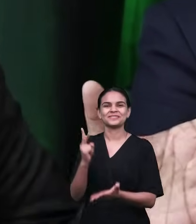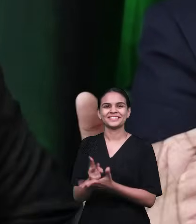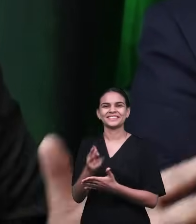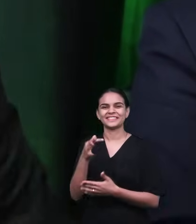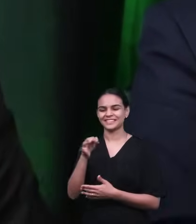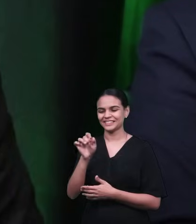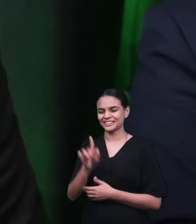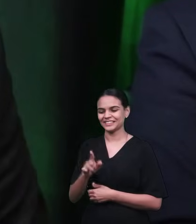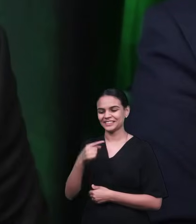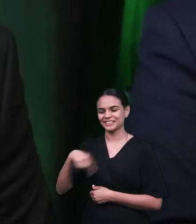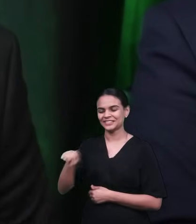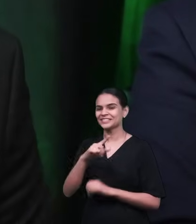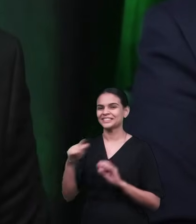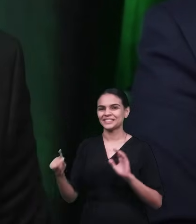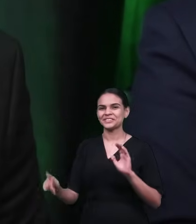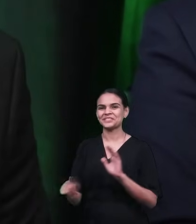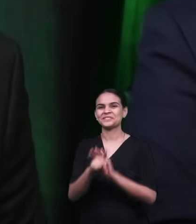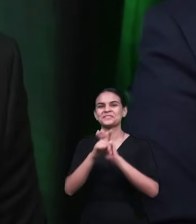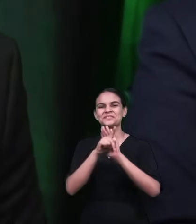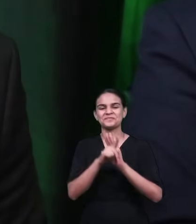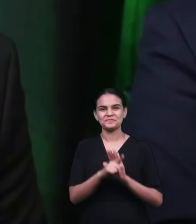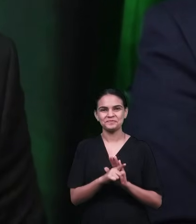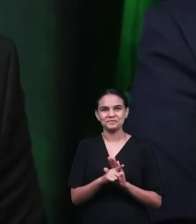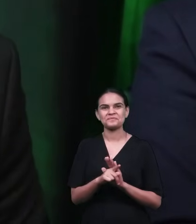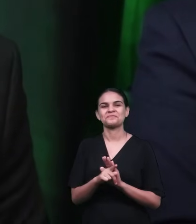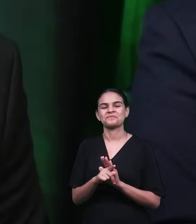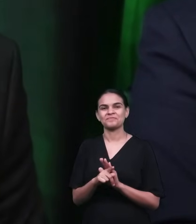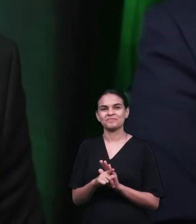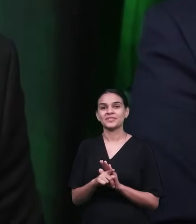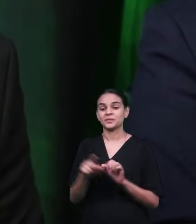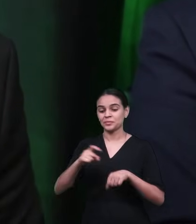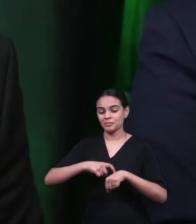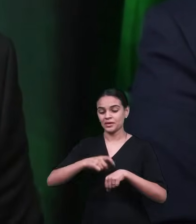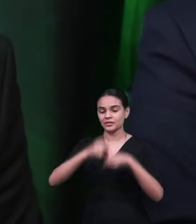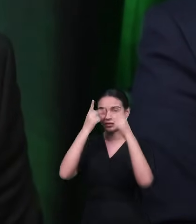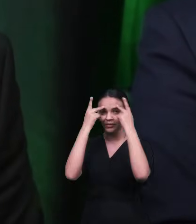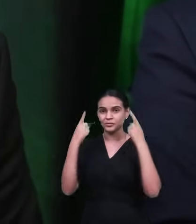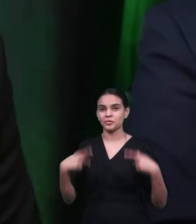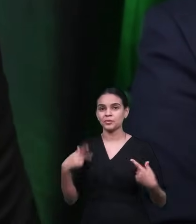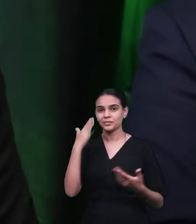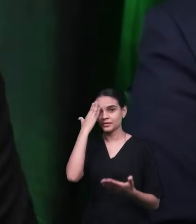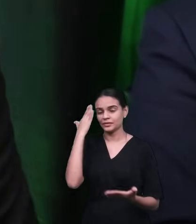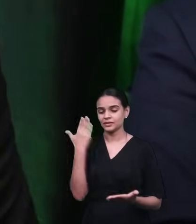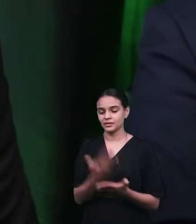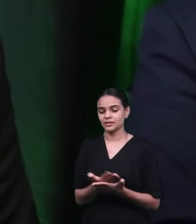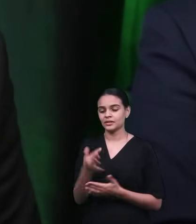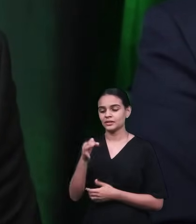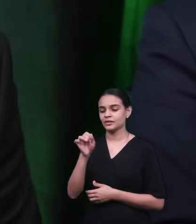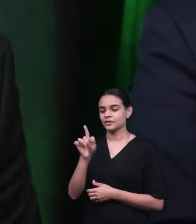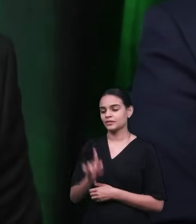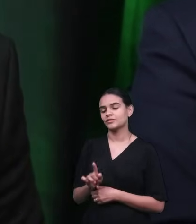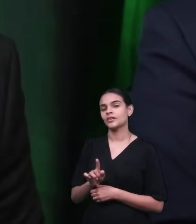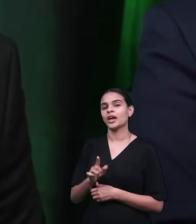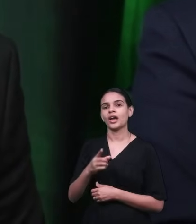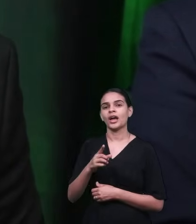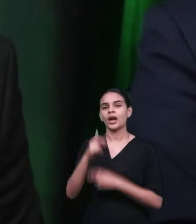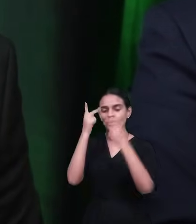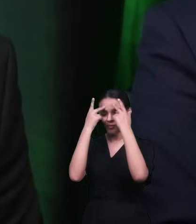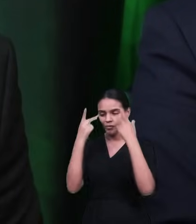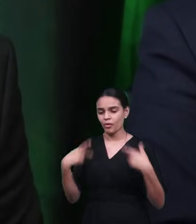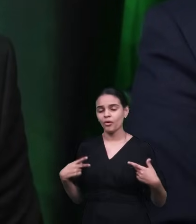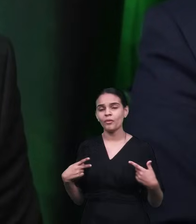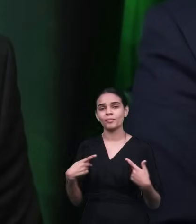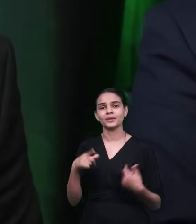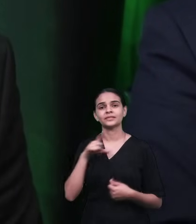estamos incluídos nisso. Mas a fé, quando o homem ele crê, faz com que ele ande na presença de Deus. E essa experiência que o Senhor